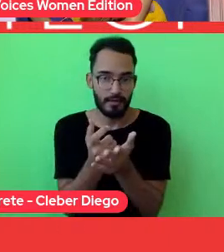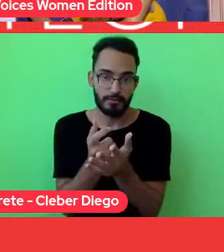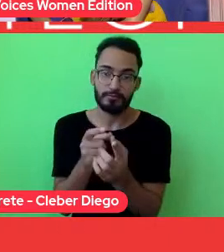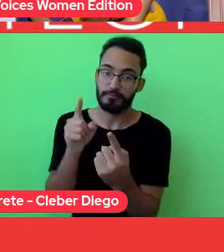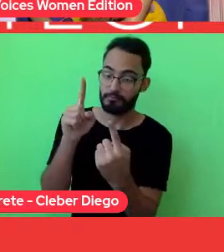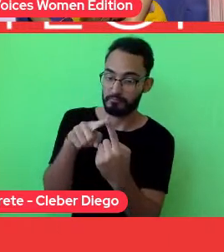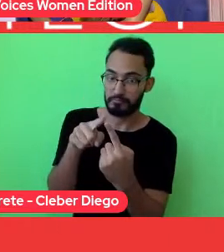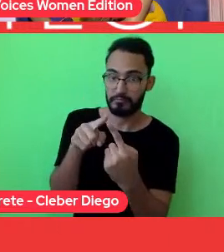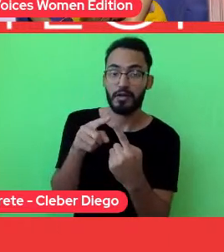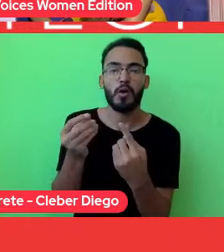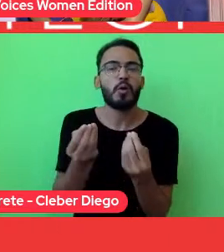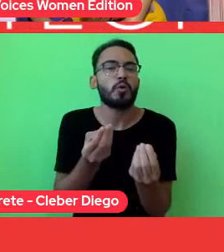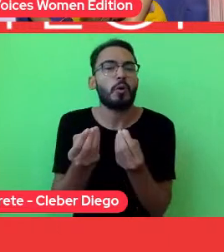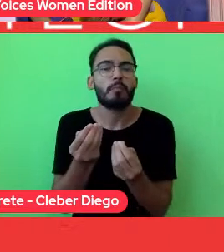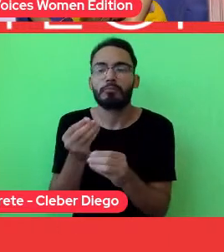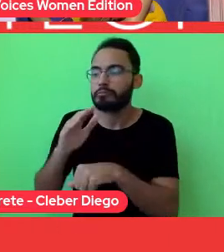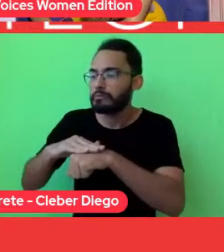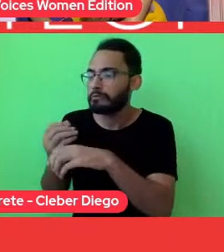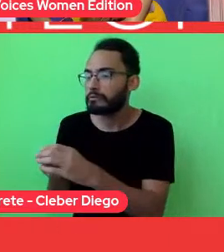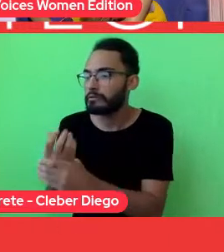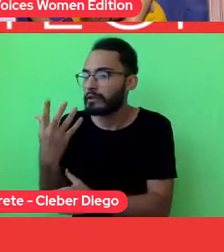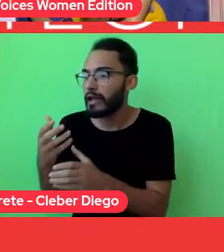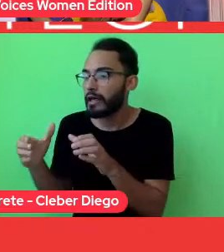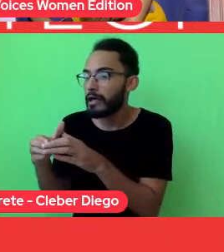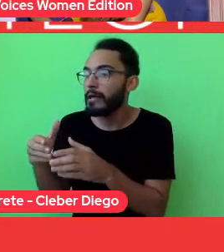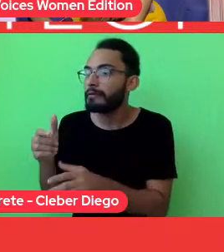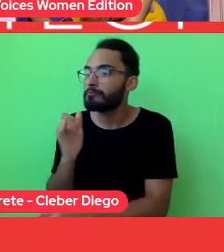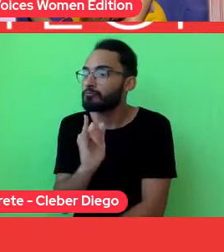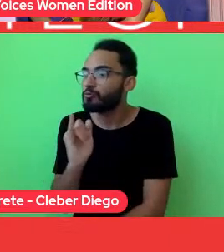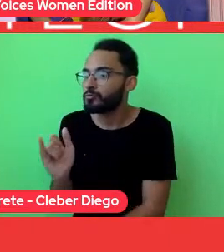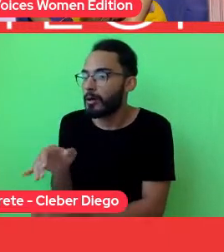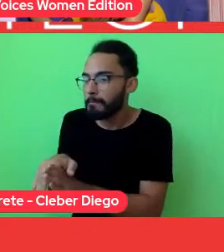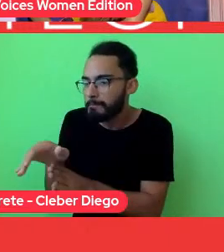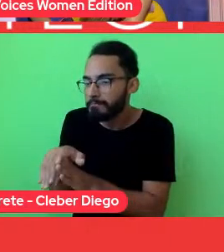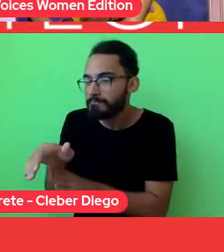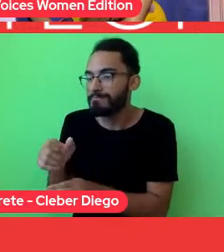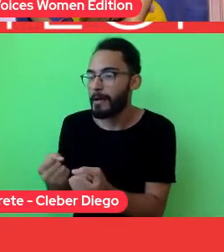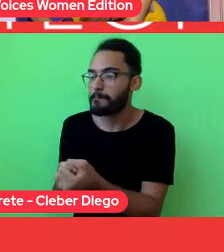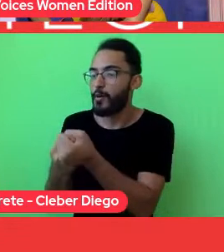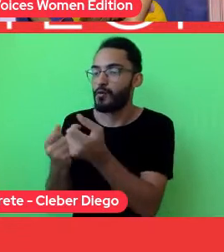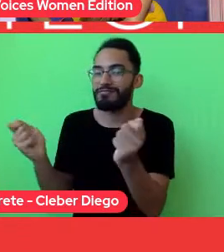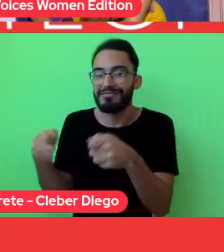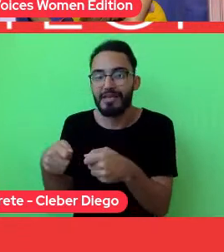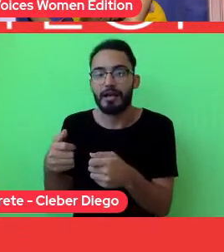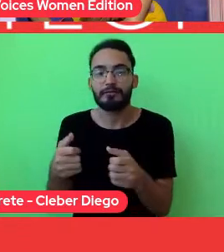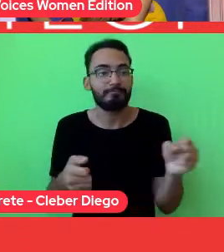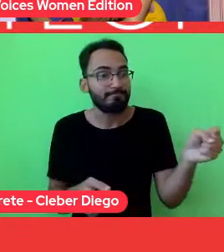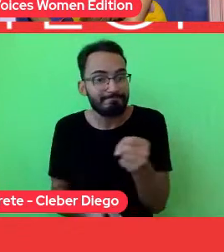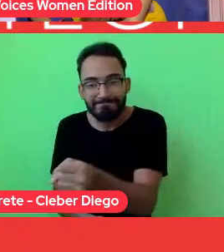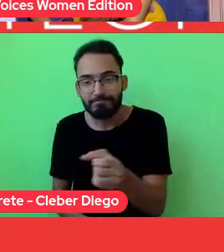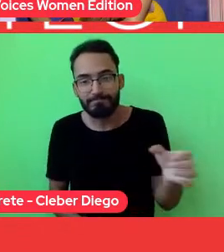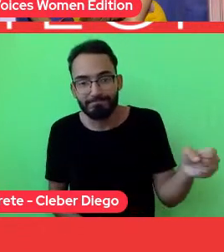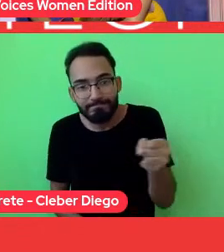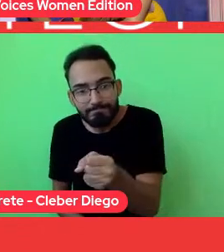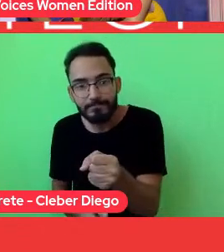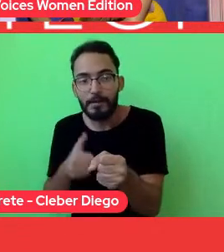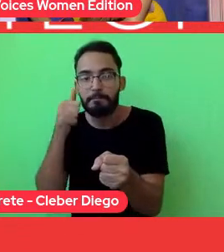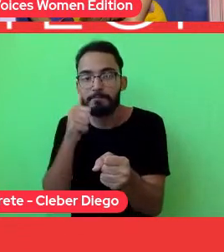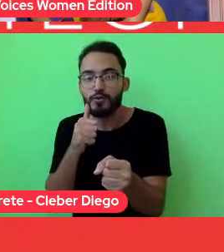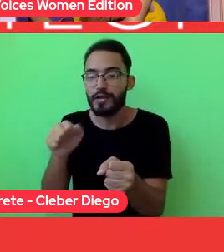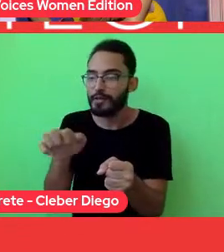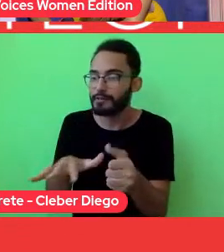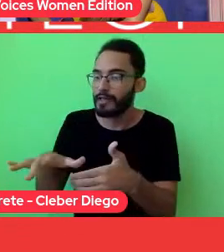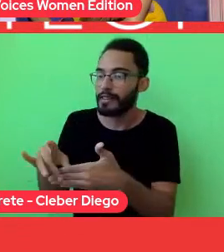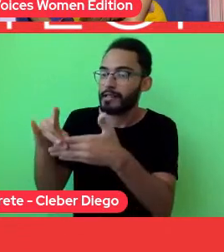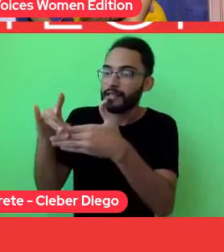como a gente poderia criar uma rede de mentoria, uma rede de apoio, né, de trazer mais mulheres em liderança dentro